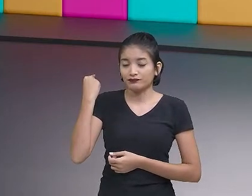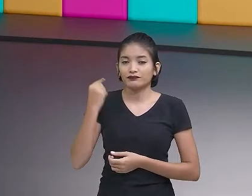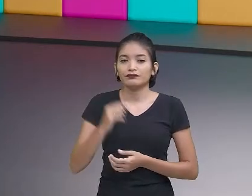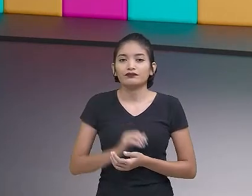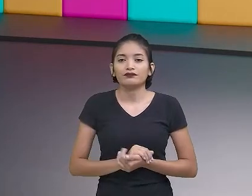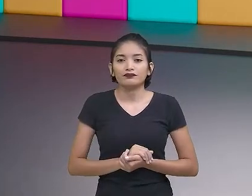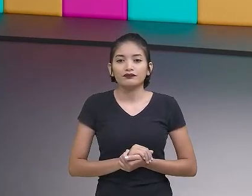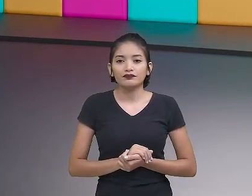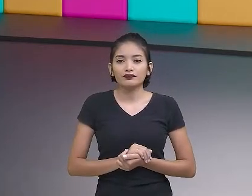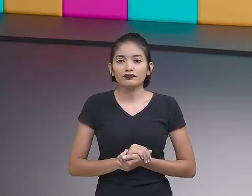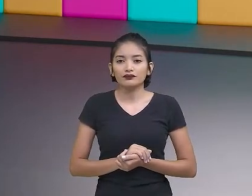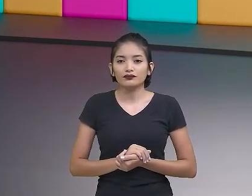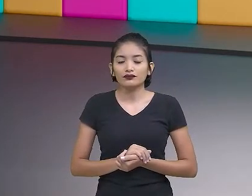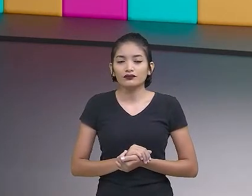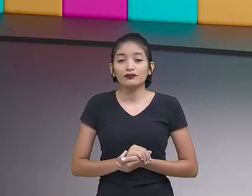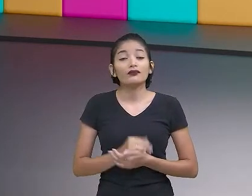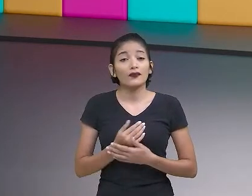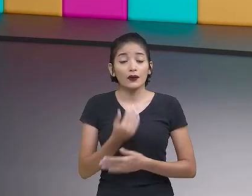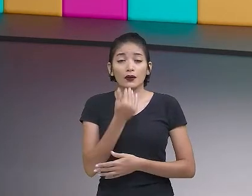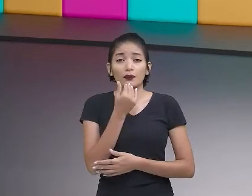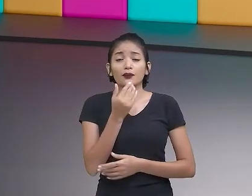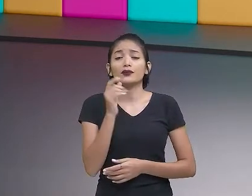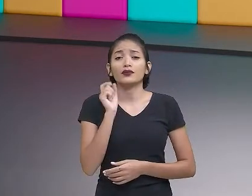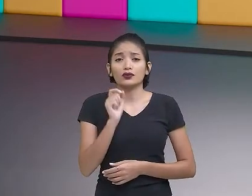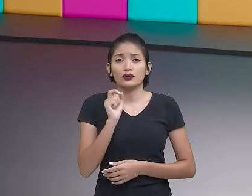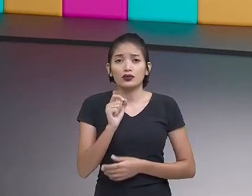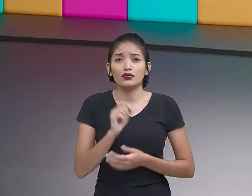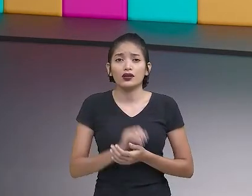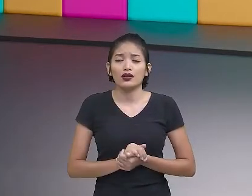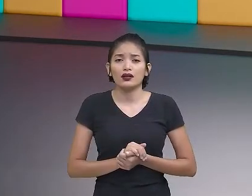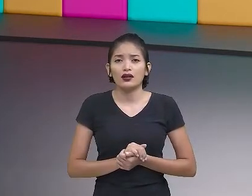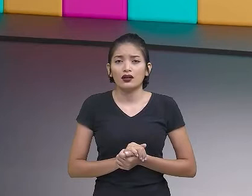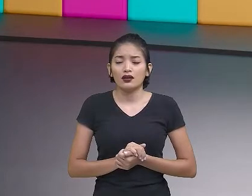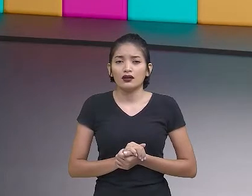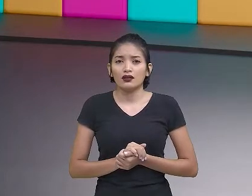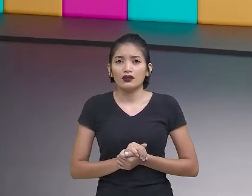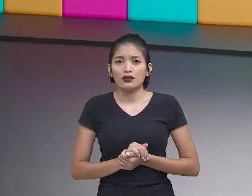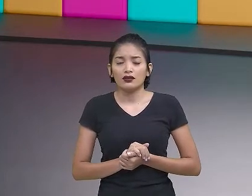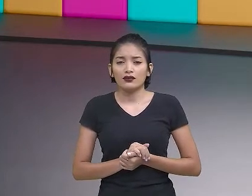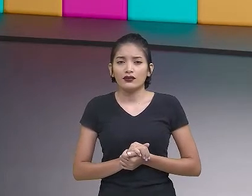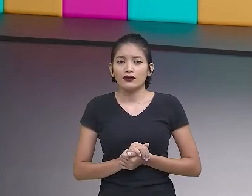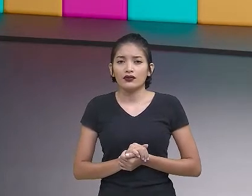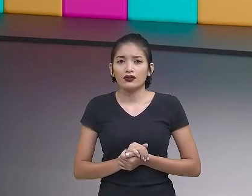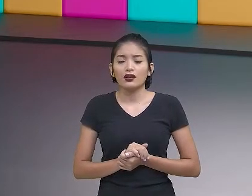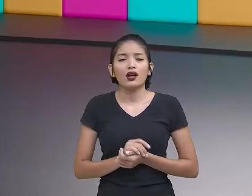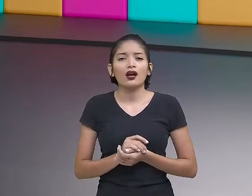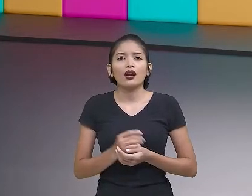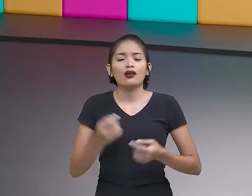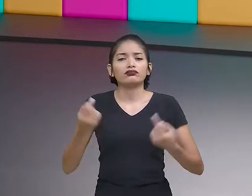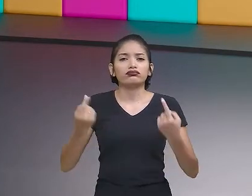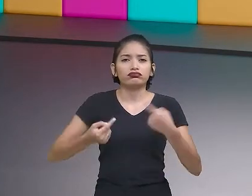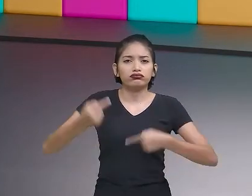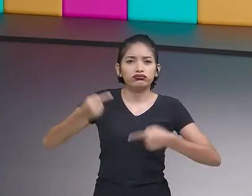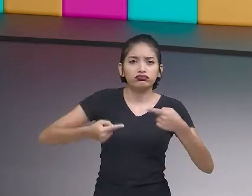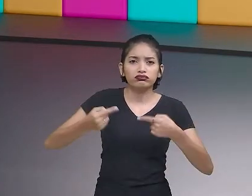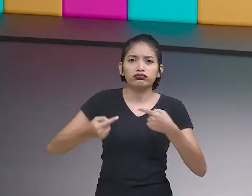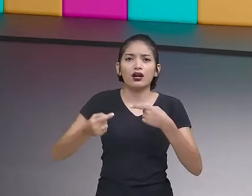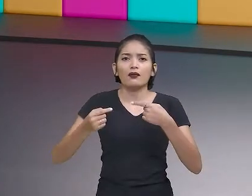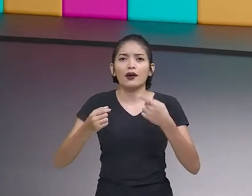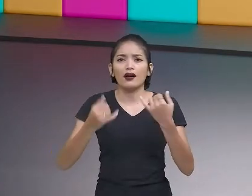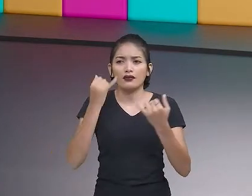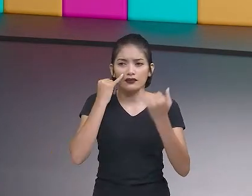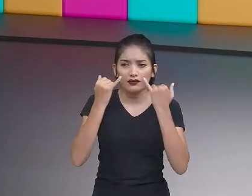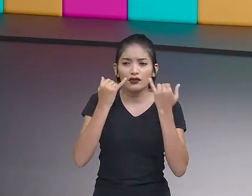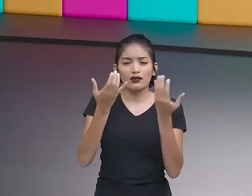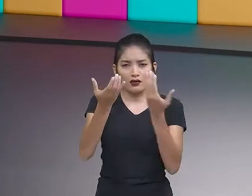para vocês, né, para a gente fazer um concurso, né? Um concurso, uma propaganda verificando